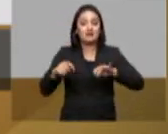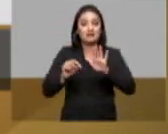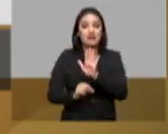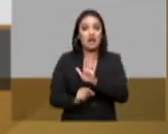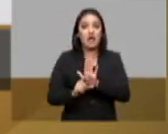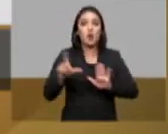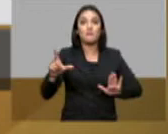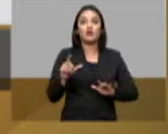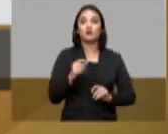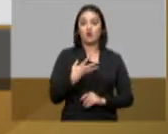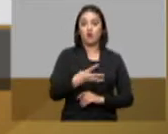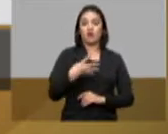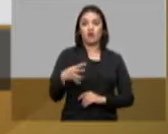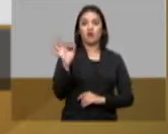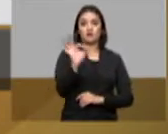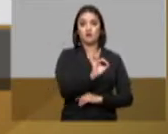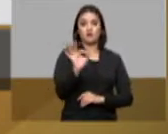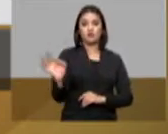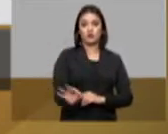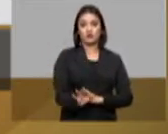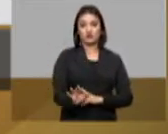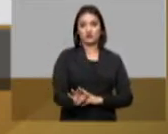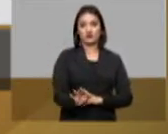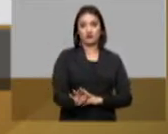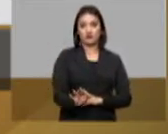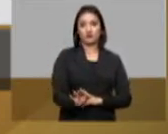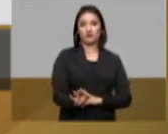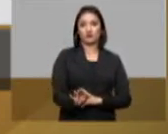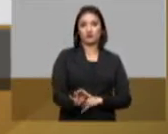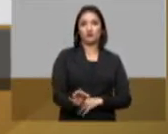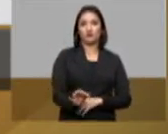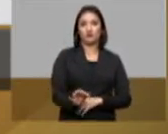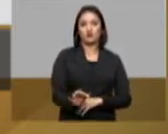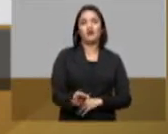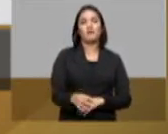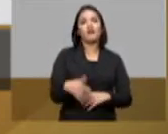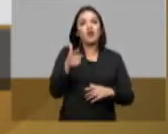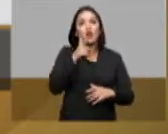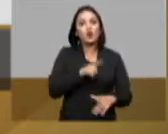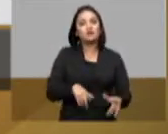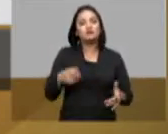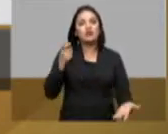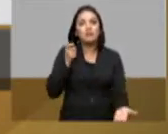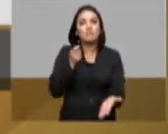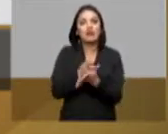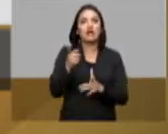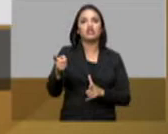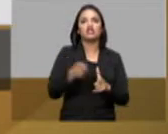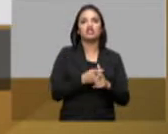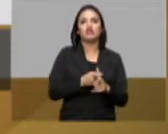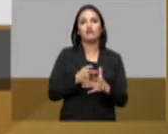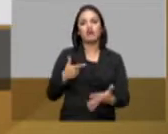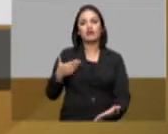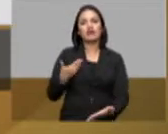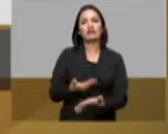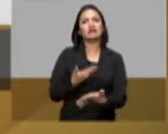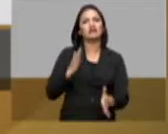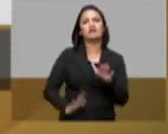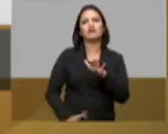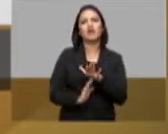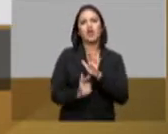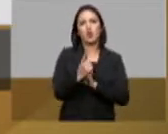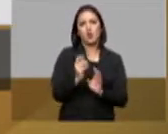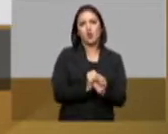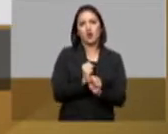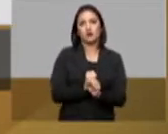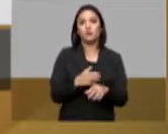excelência, de 44% do produto ao consumidor para que a dívida pudesse ser paga em um ano. Isso significa que o